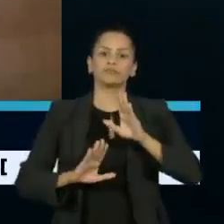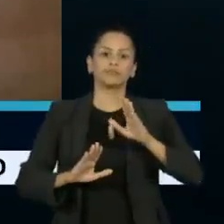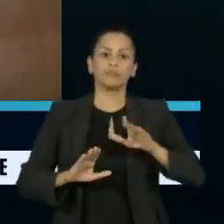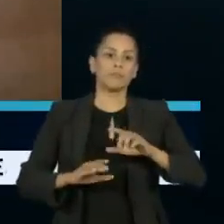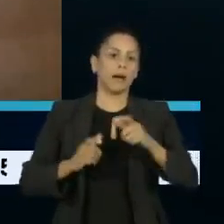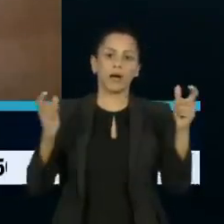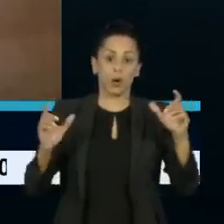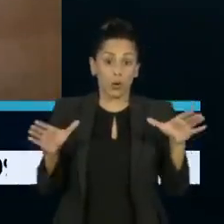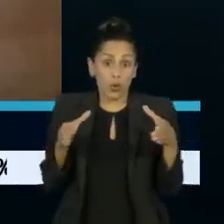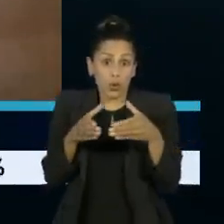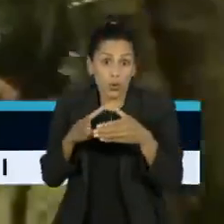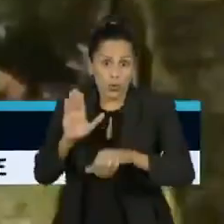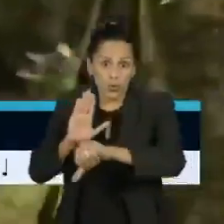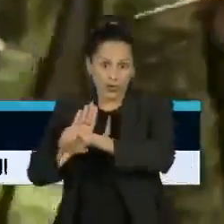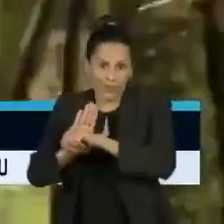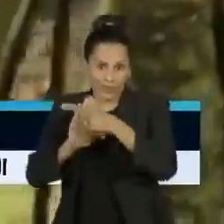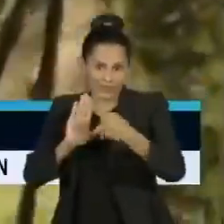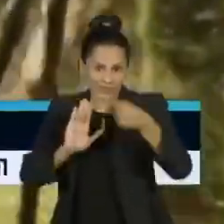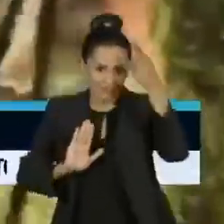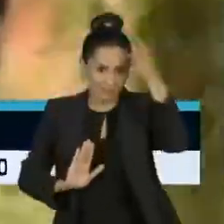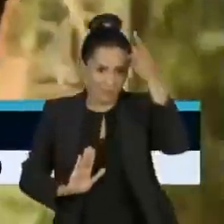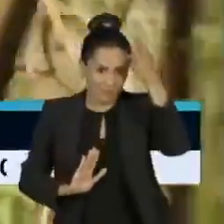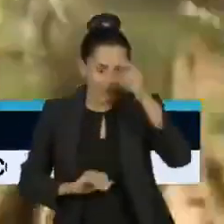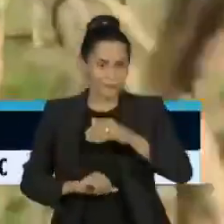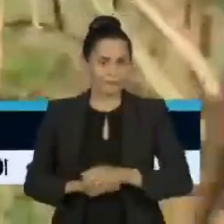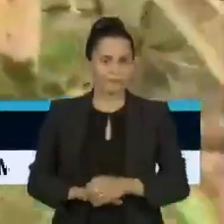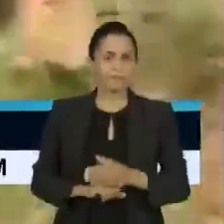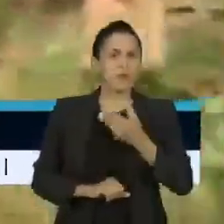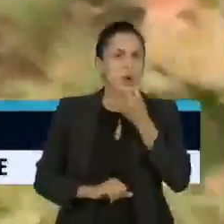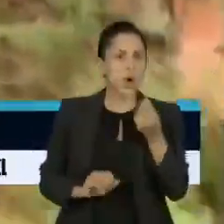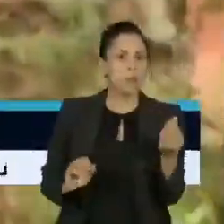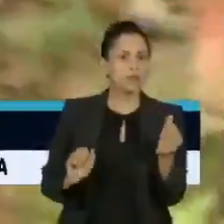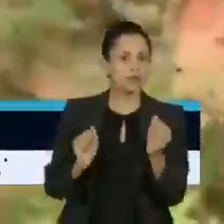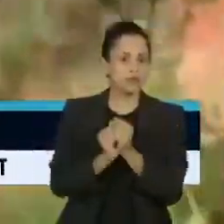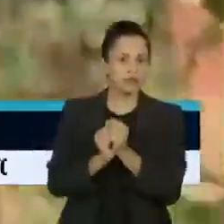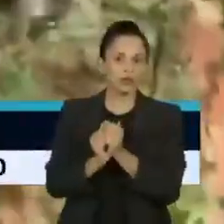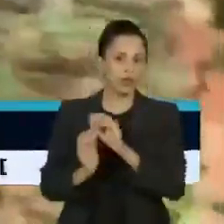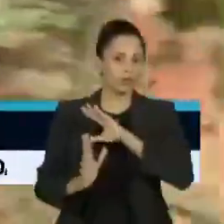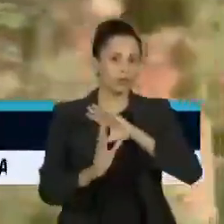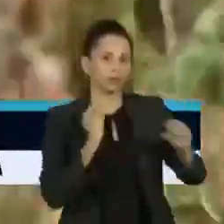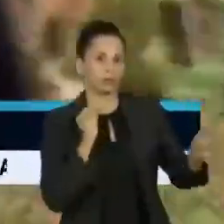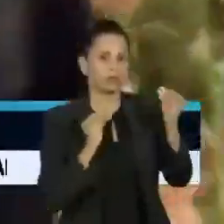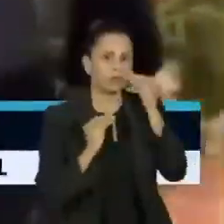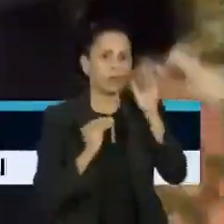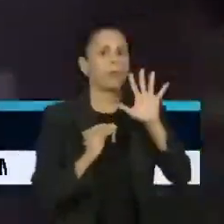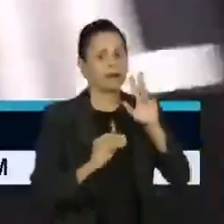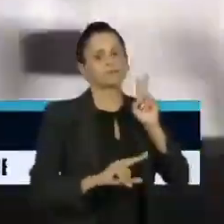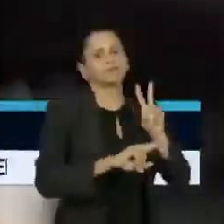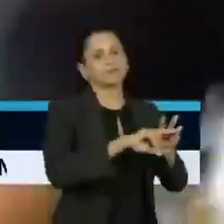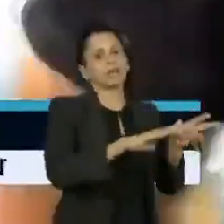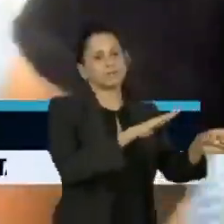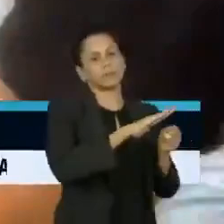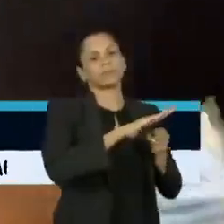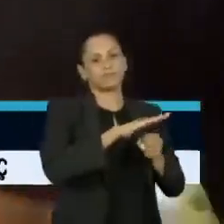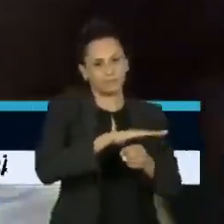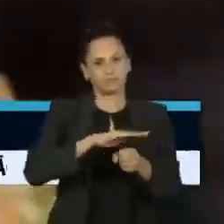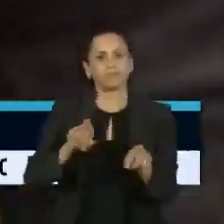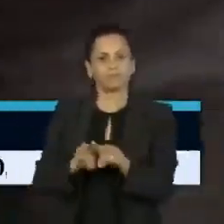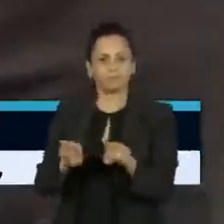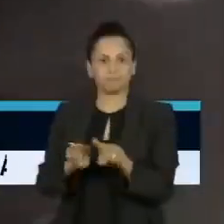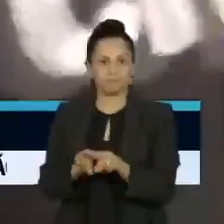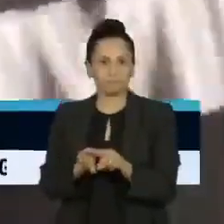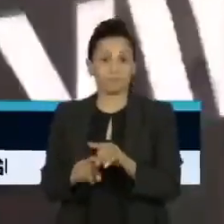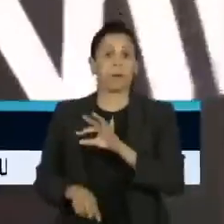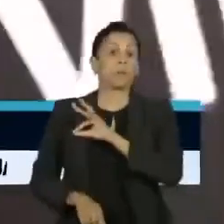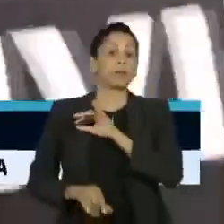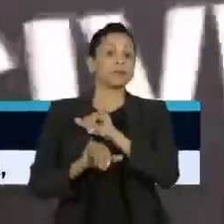do país com base em São Paulo. Um homem que estava com ele tentou fugir do local, mas também foi preso. Segundo a polícia, os